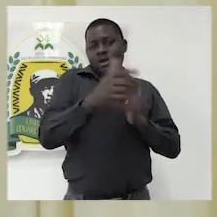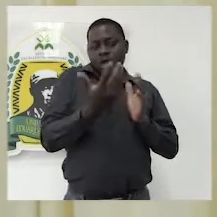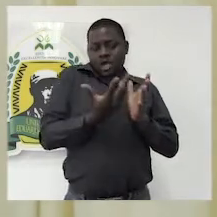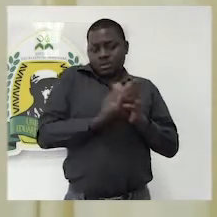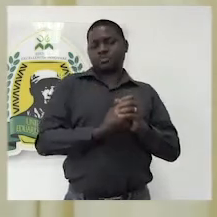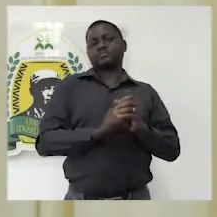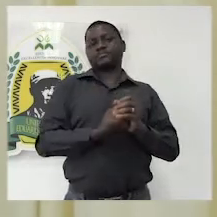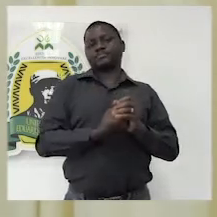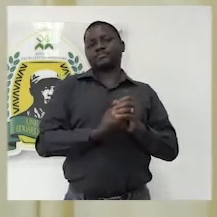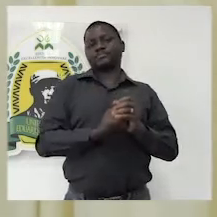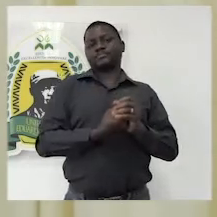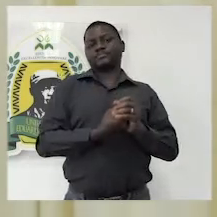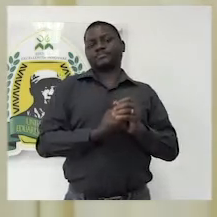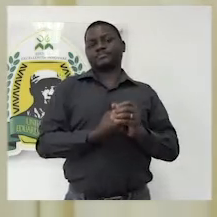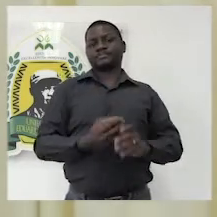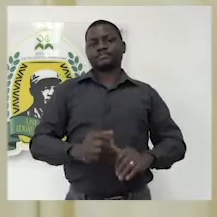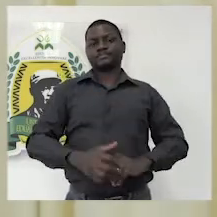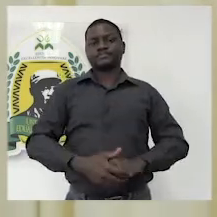unidos